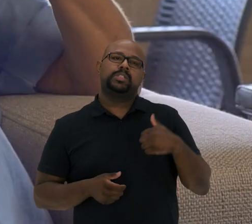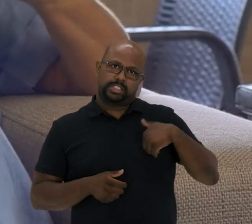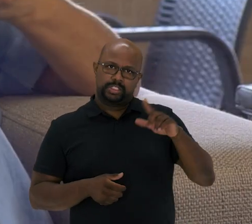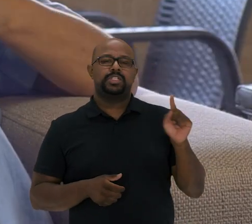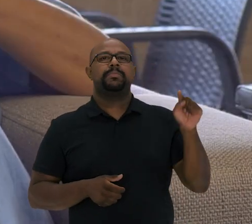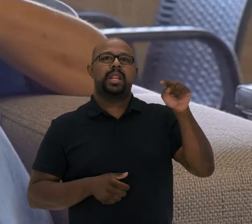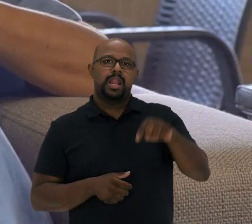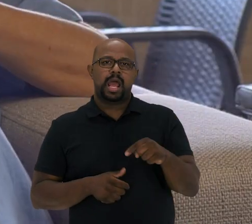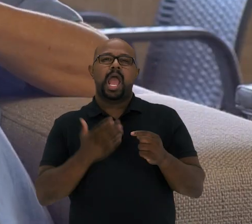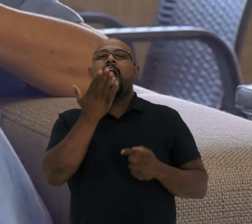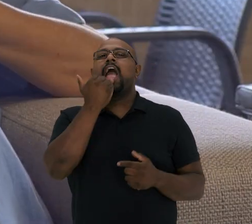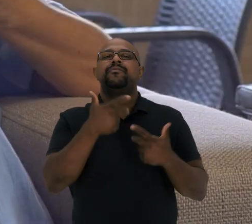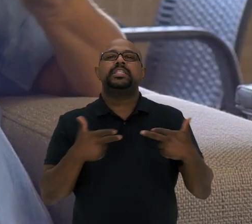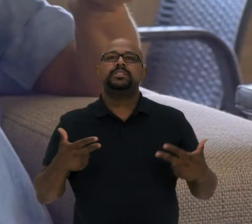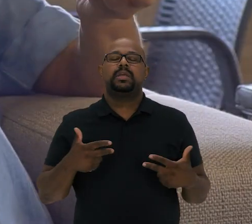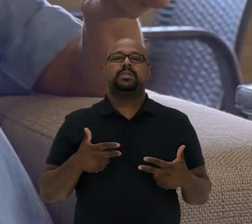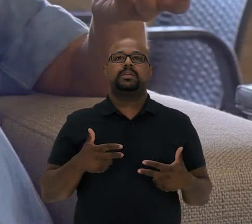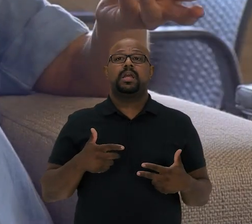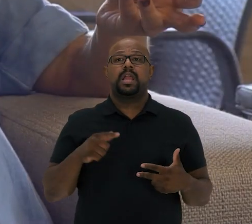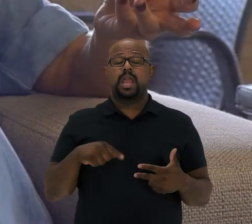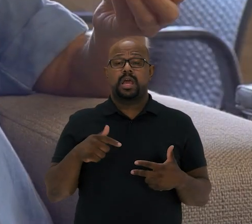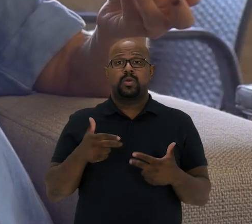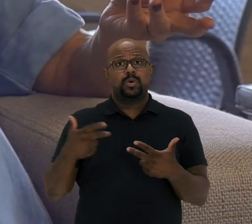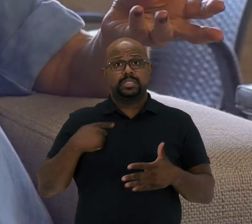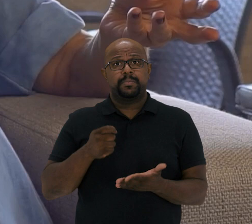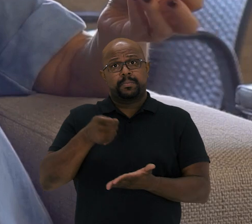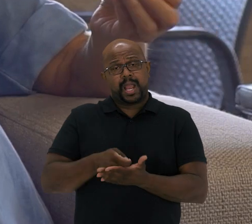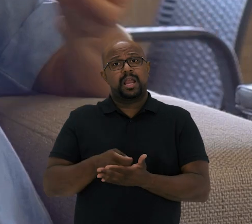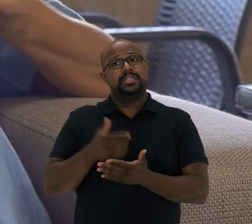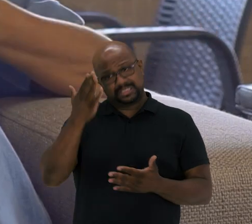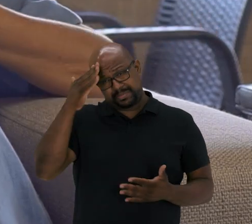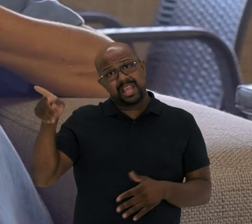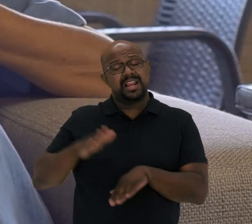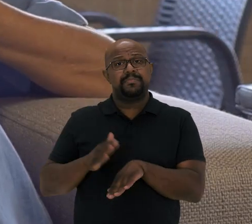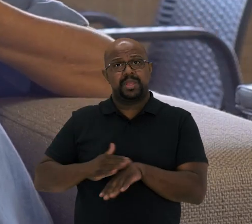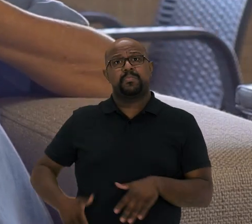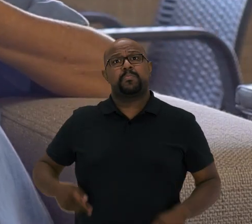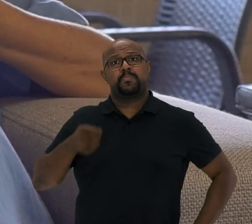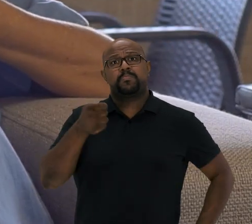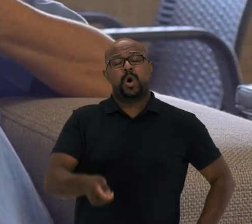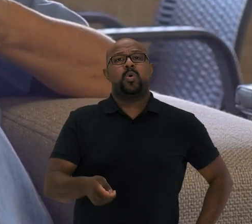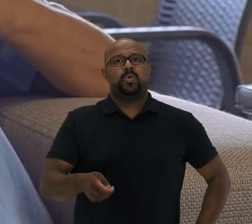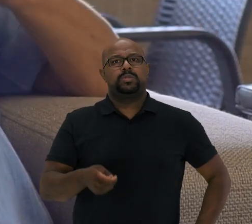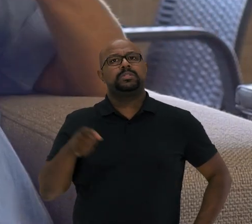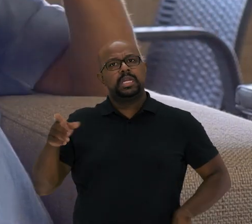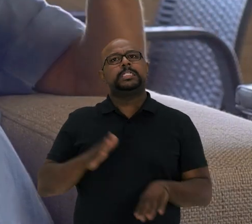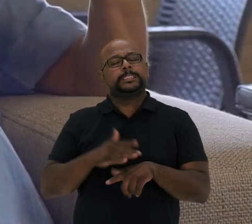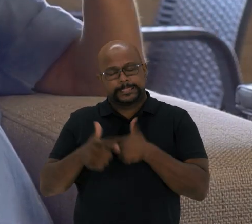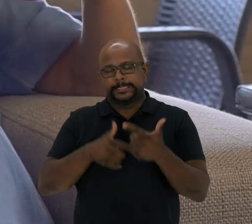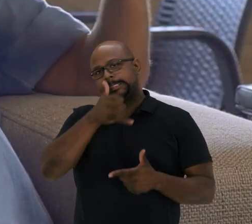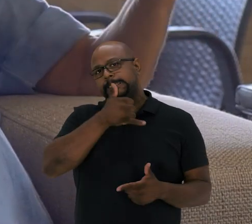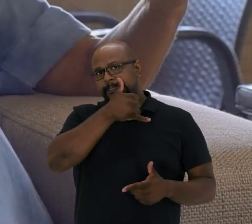íamos para lá, as refeições, por exemplo, eram pagas, mas a gente sabia que era ele que pagava as refeições. Então, ele